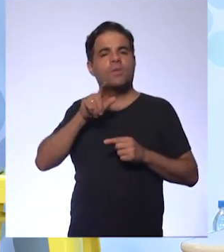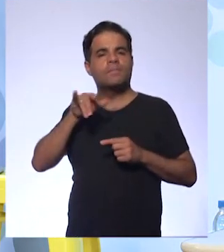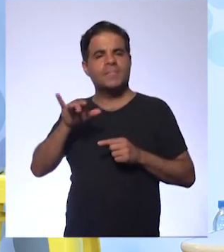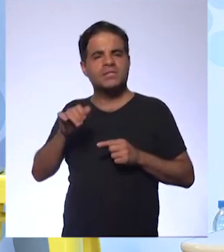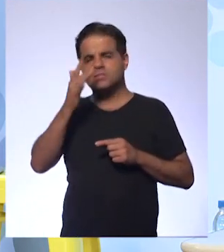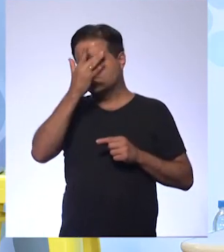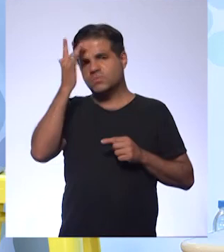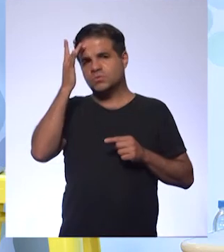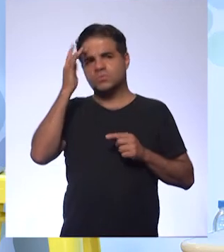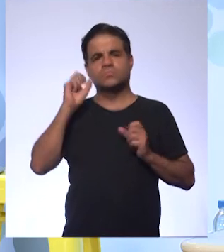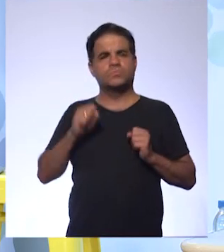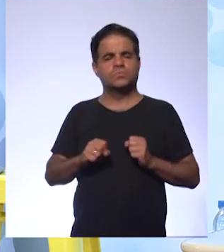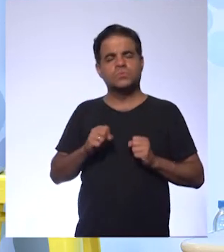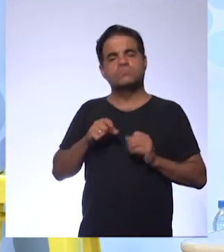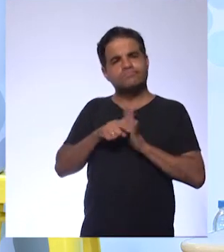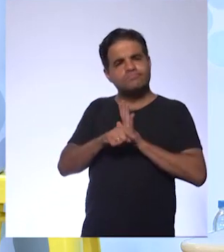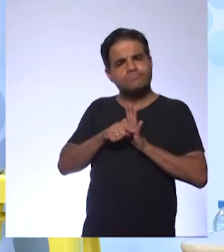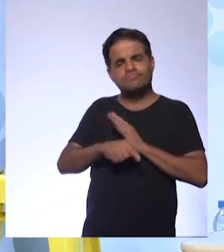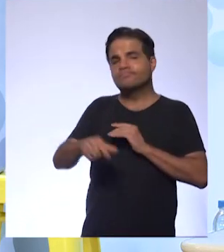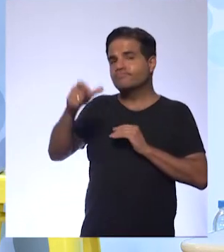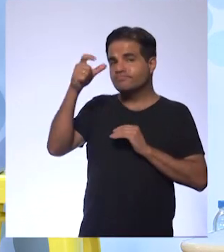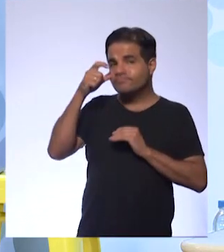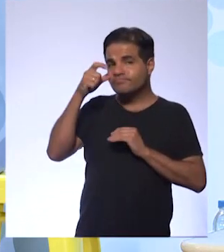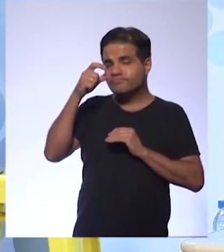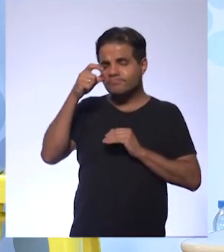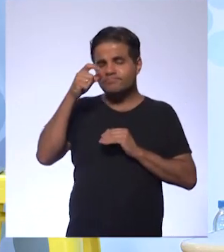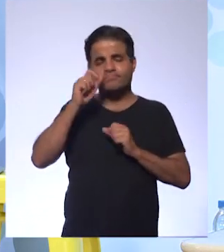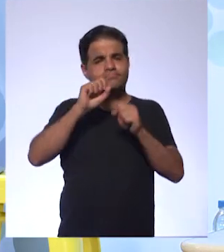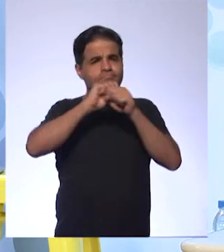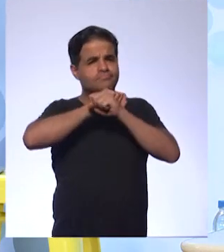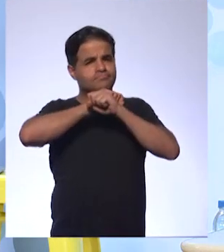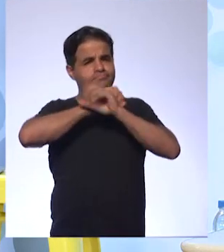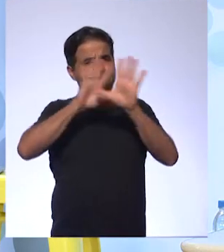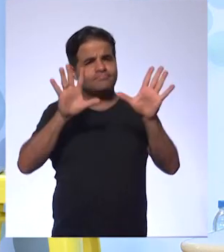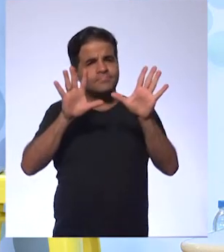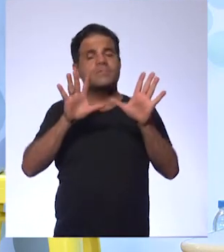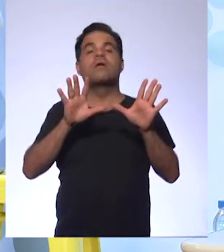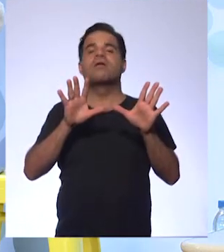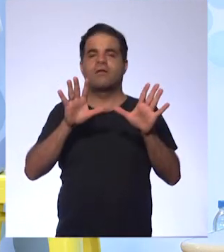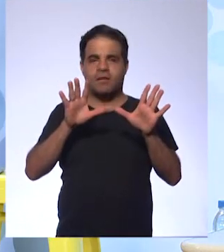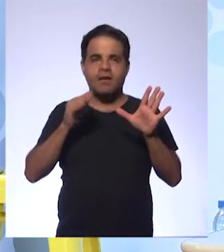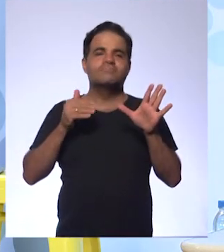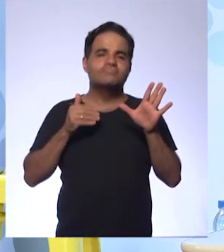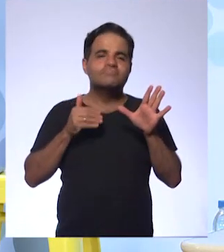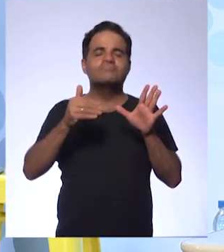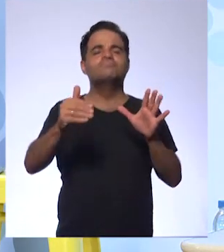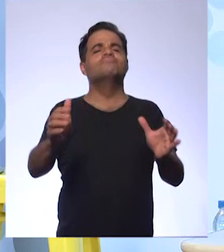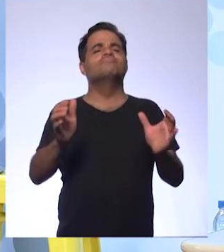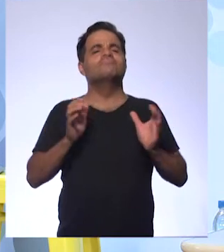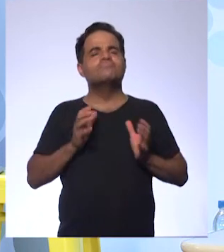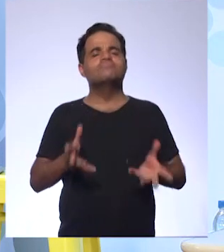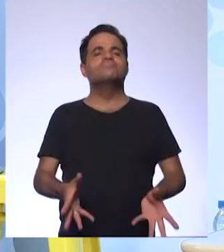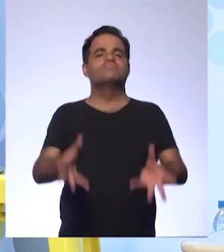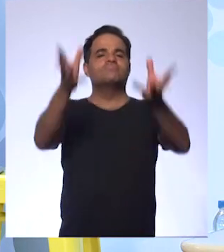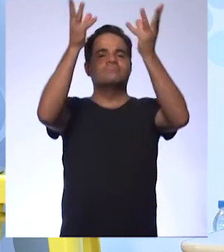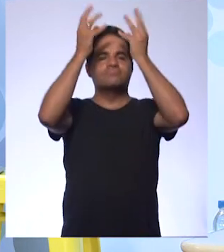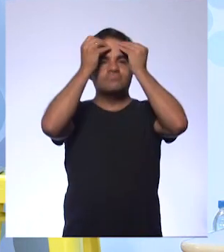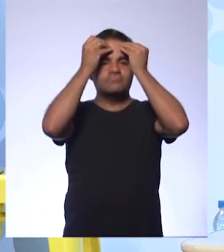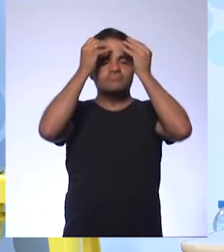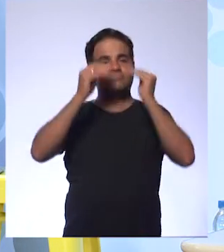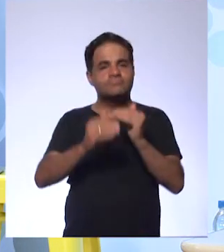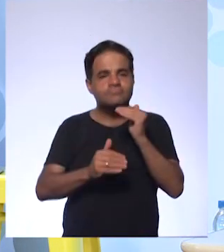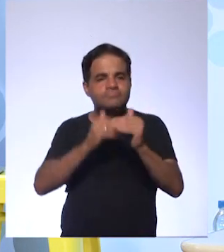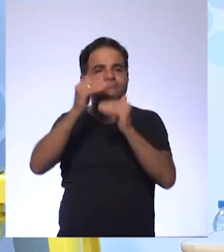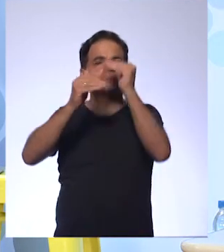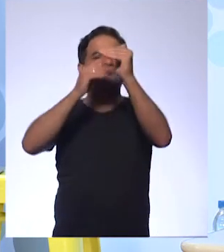pessoas poderiam consultar, se esclarecer e, a partir daí, enriquecer o seu